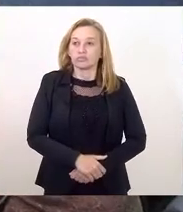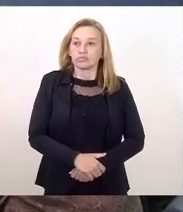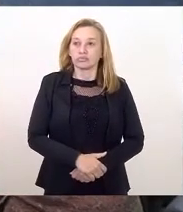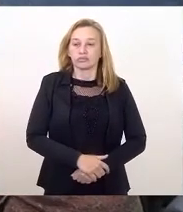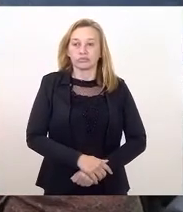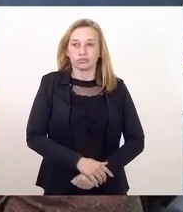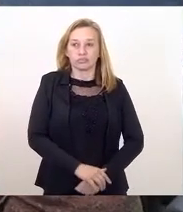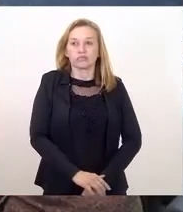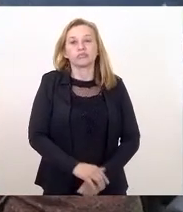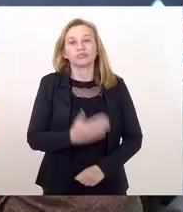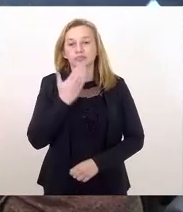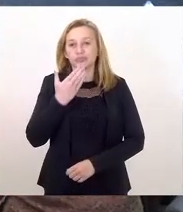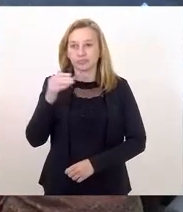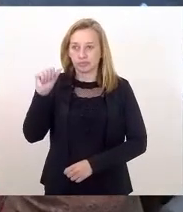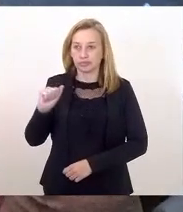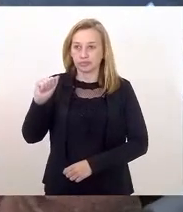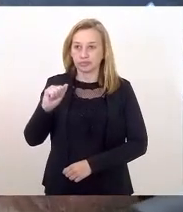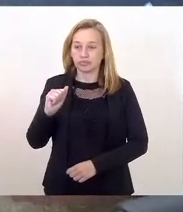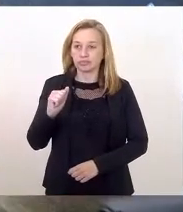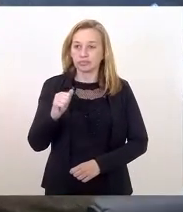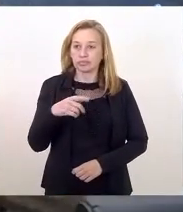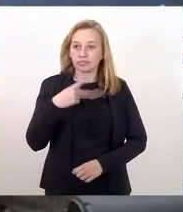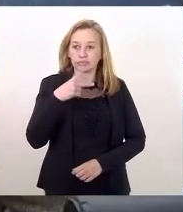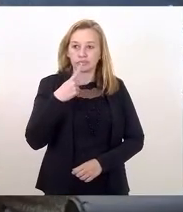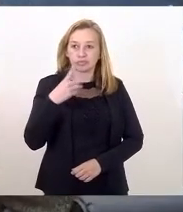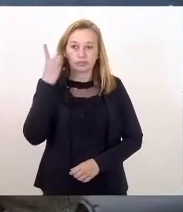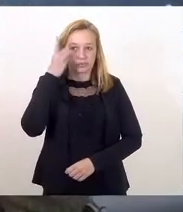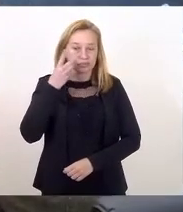Vou pedir assessoria que possa entrar em contato do deputado Bebeto.